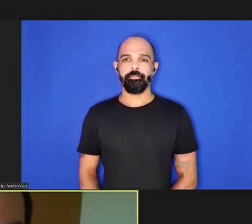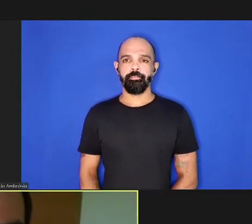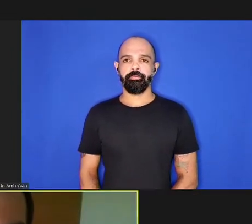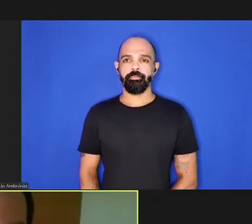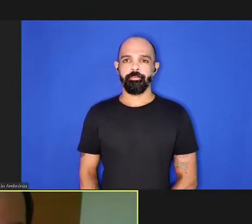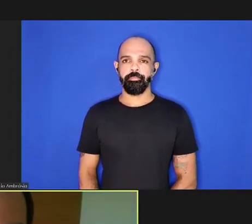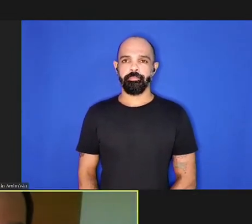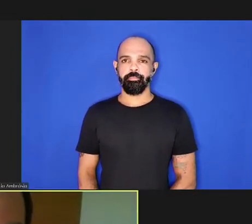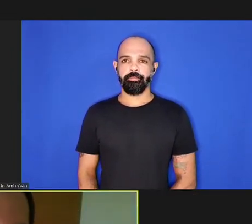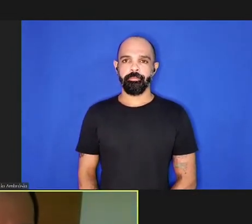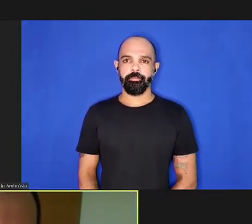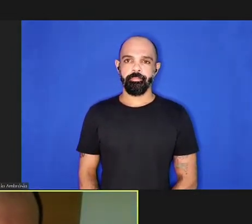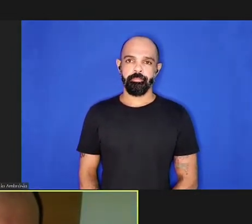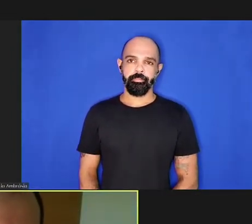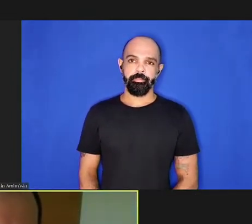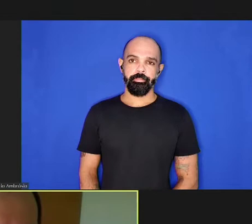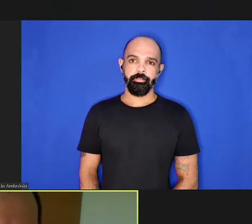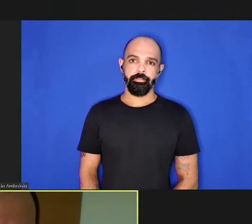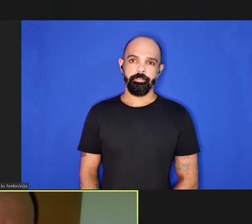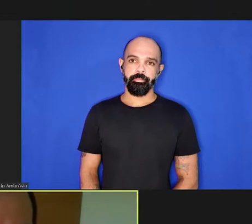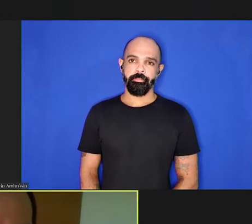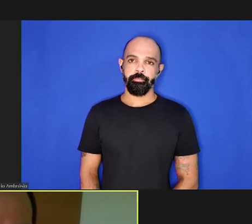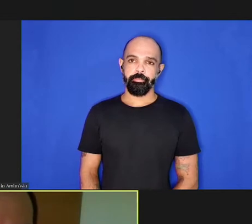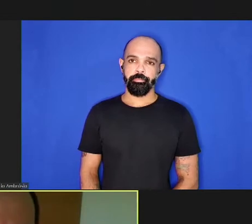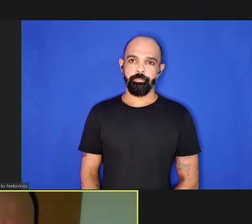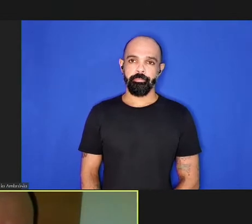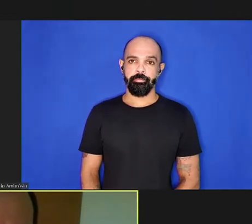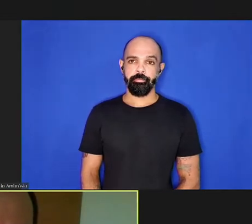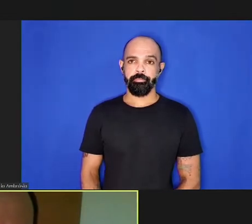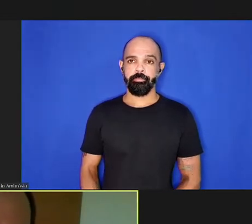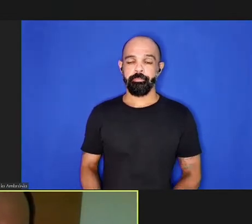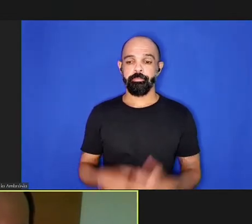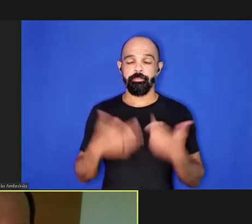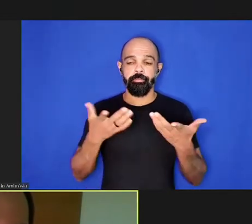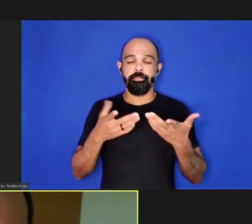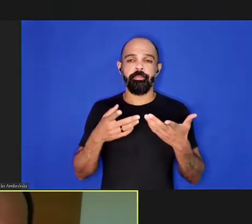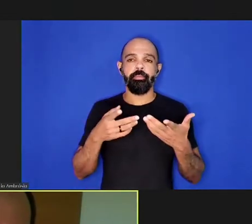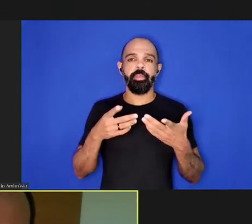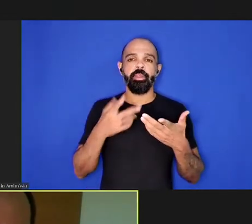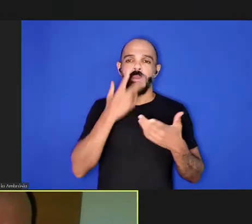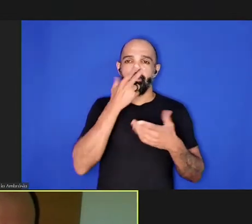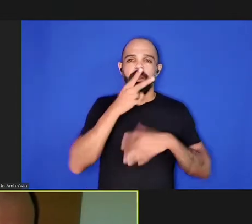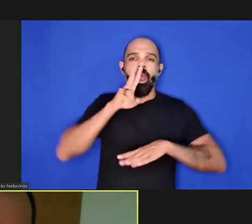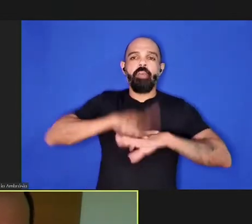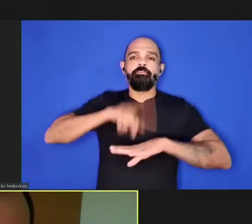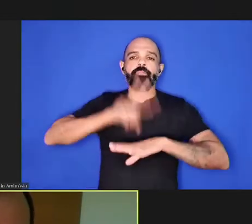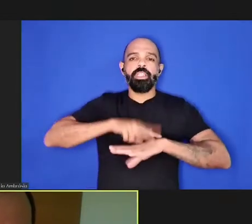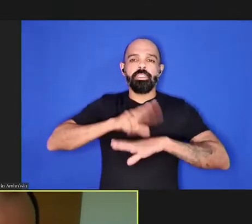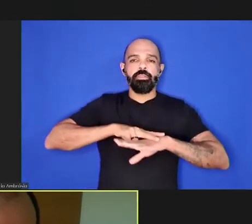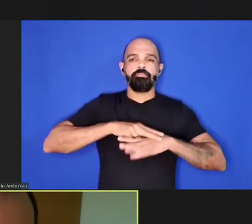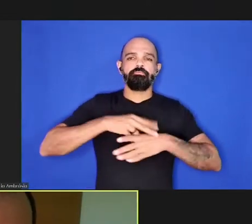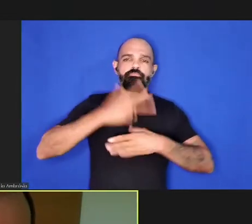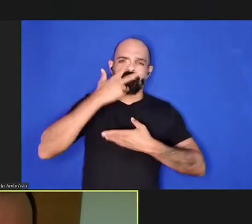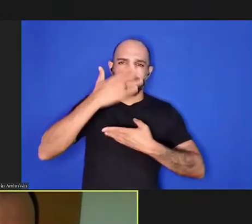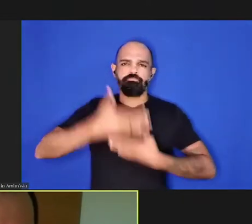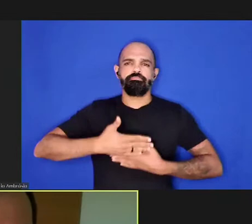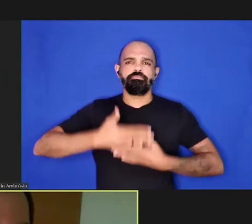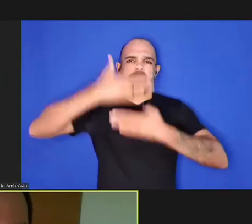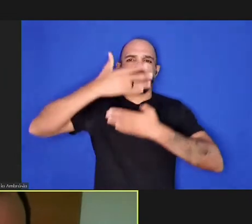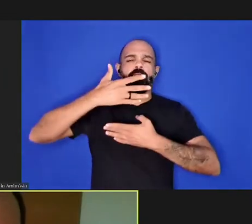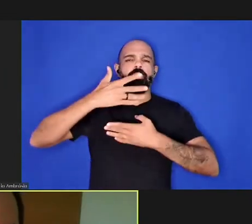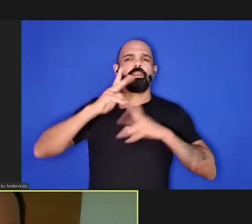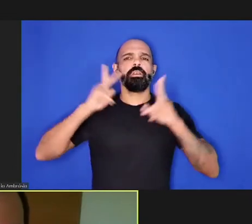Quando temos essas vitrines, que são como os museus antigos, por que fazer